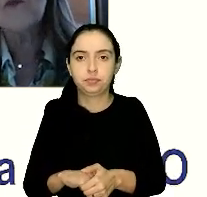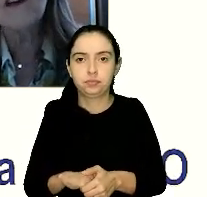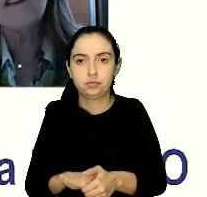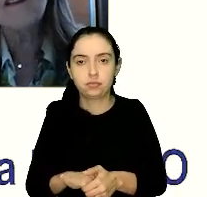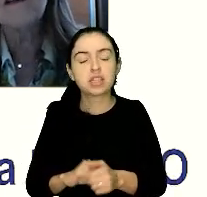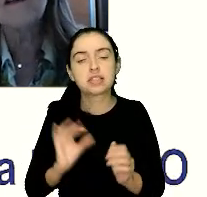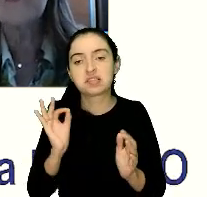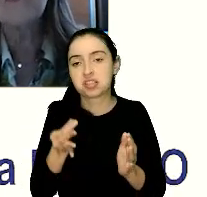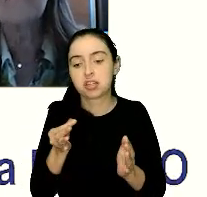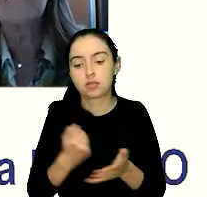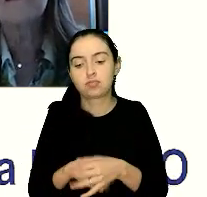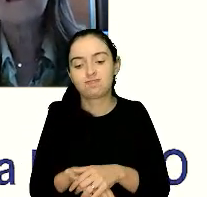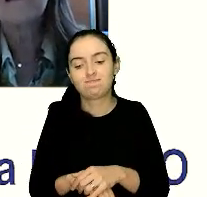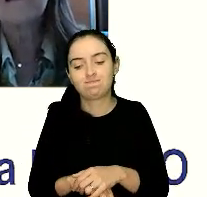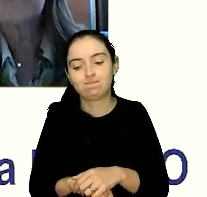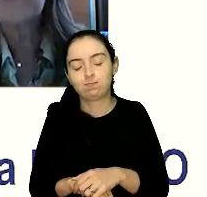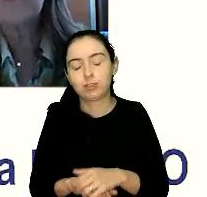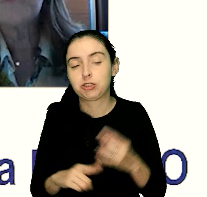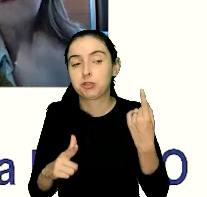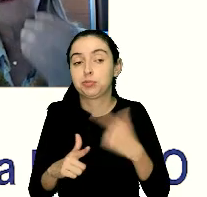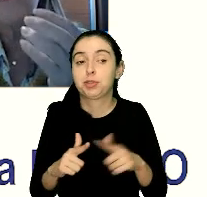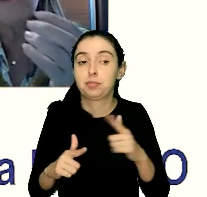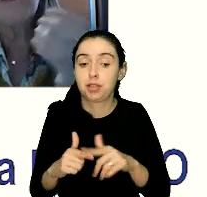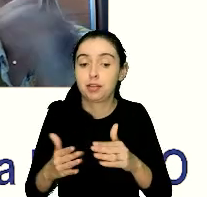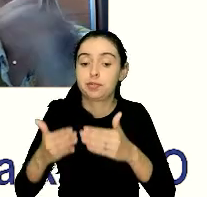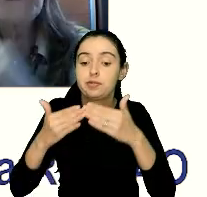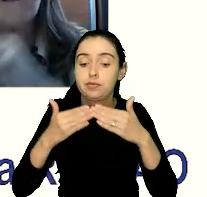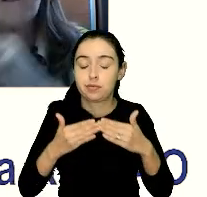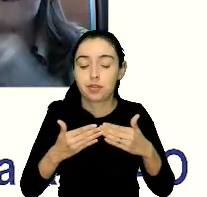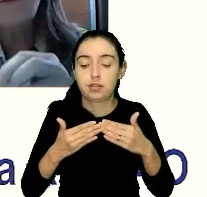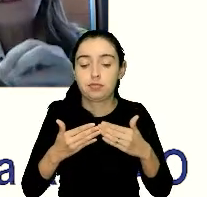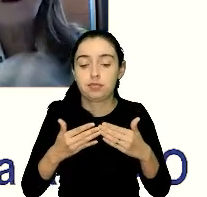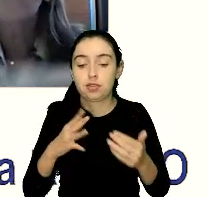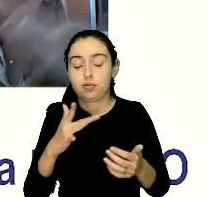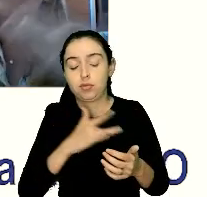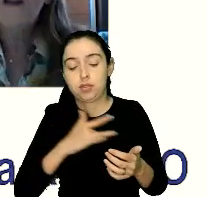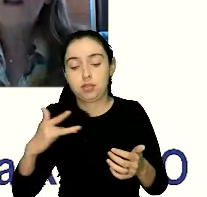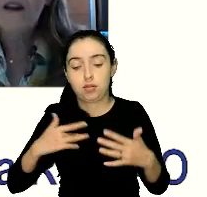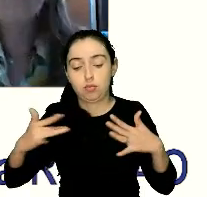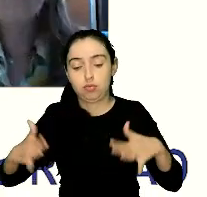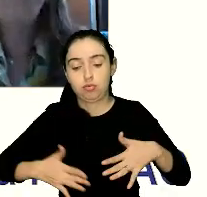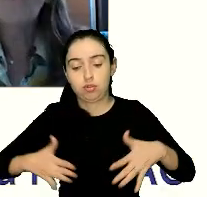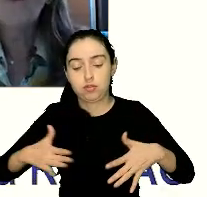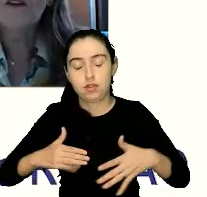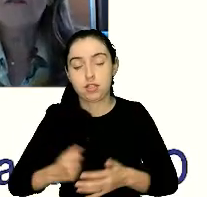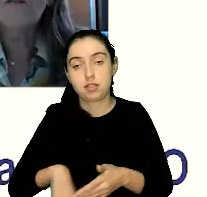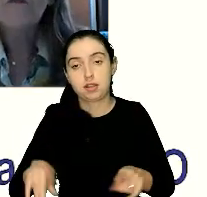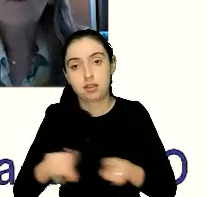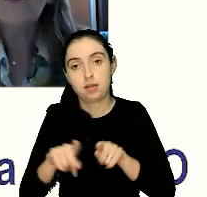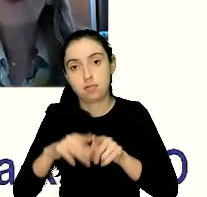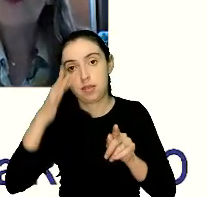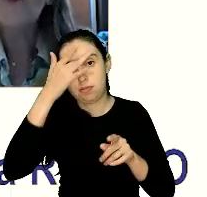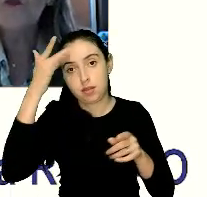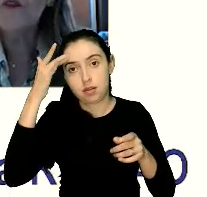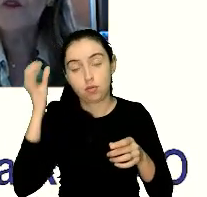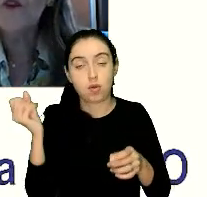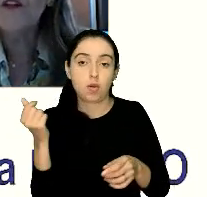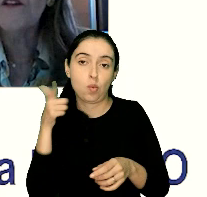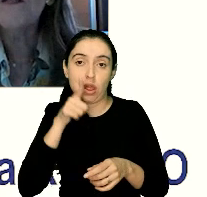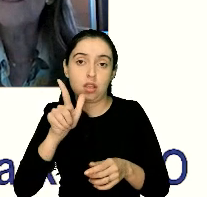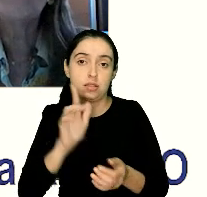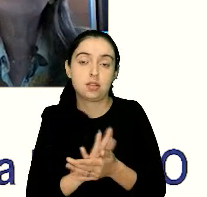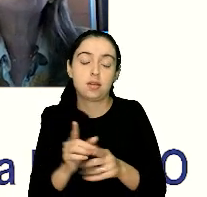Certamente consequências relativas tanto à sua saúde física quanto mental vão ocorrer. Porque o